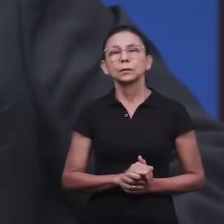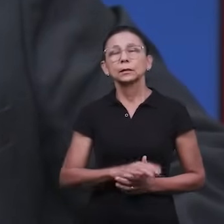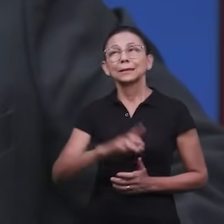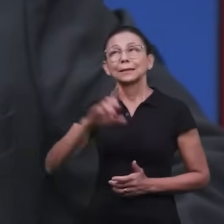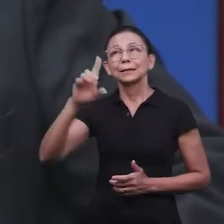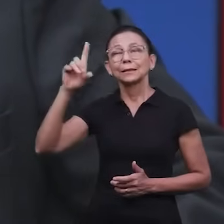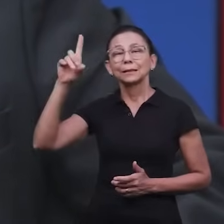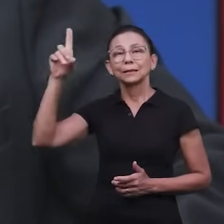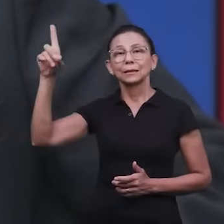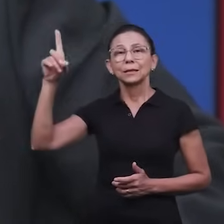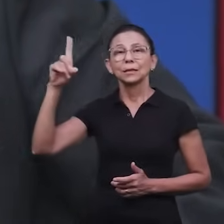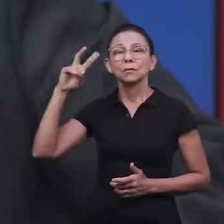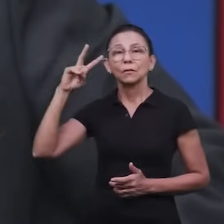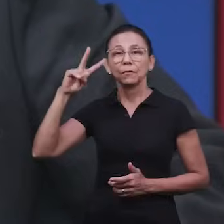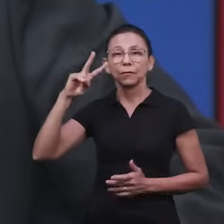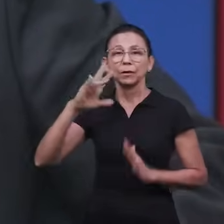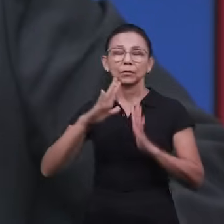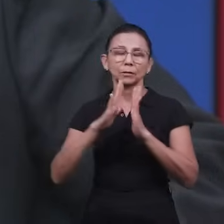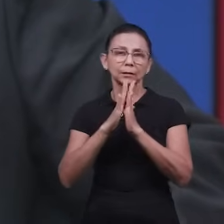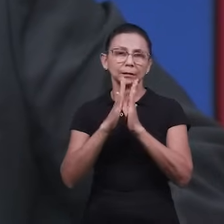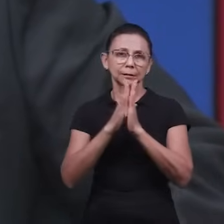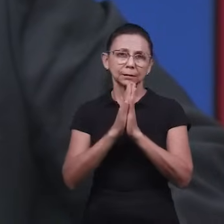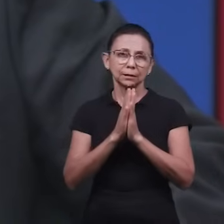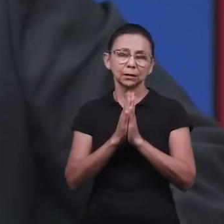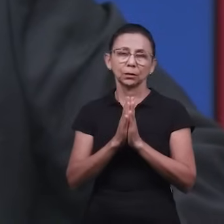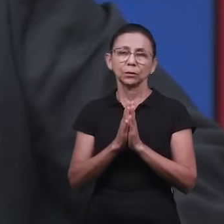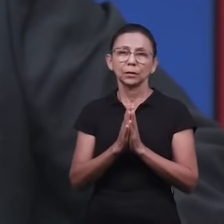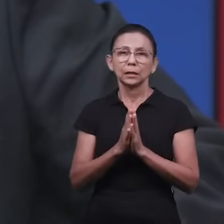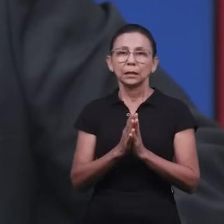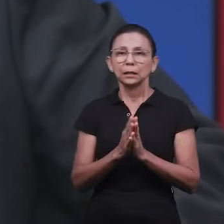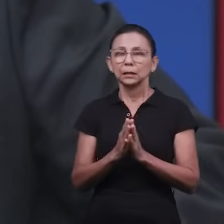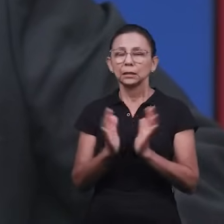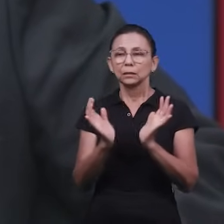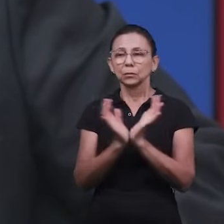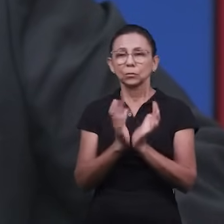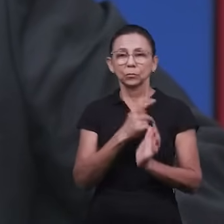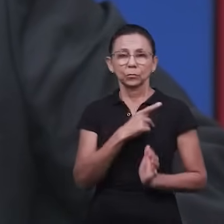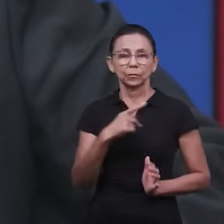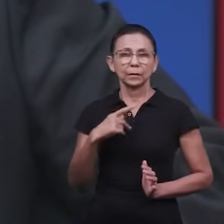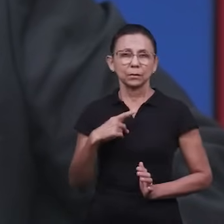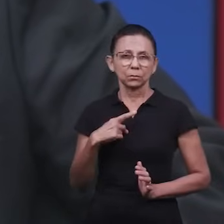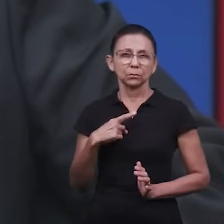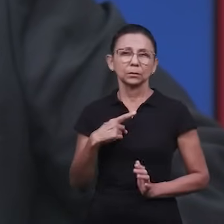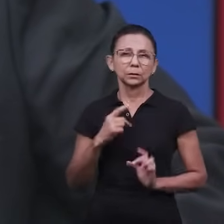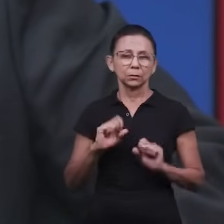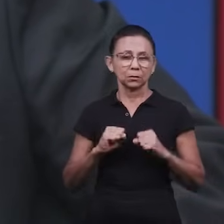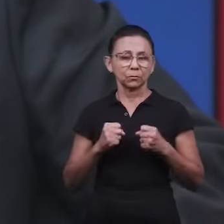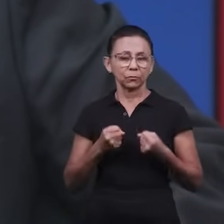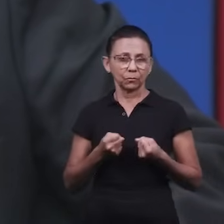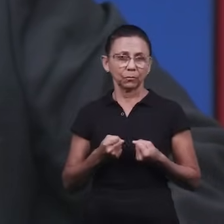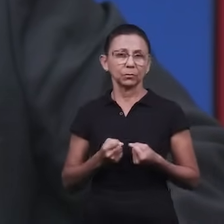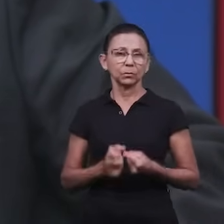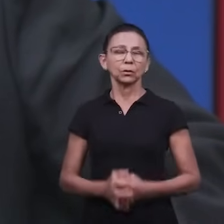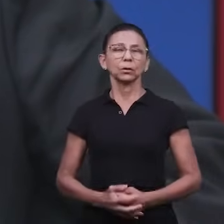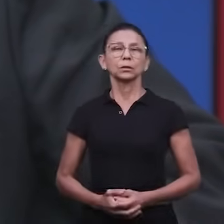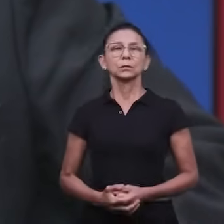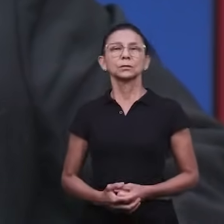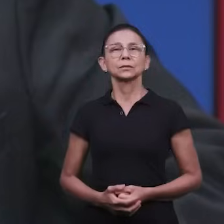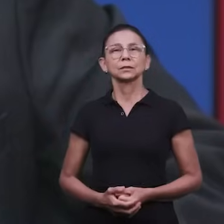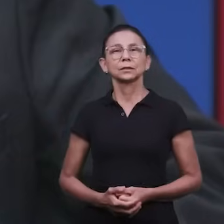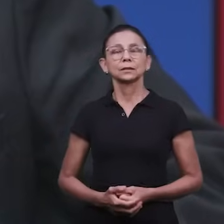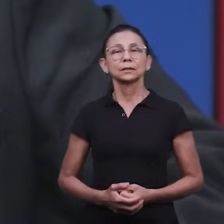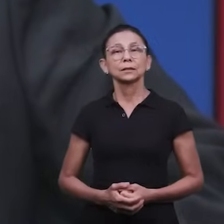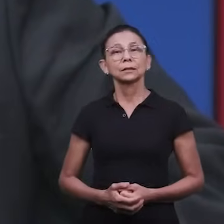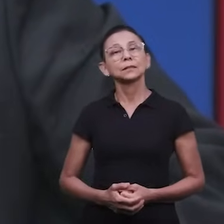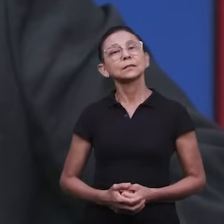ouve oração. E os pastores aqui, que são muito dedicados, têm nos contado, e têm contado